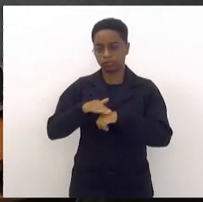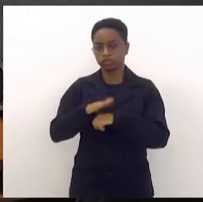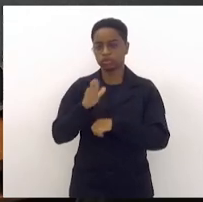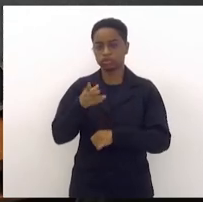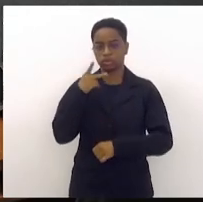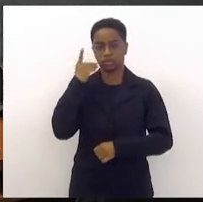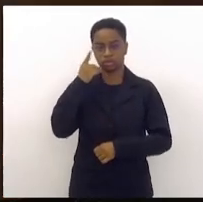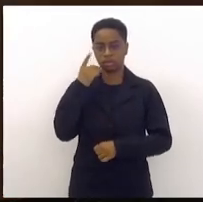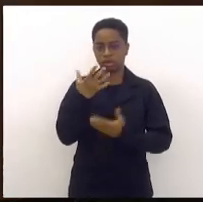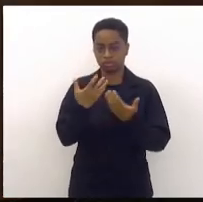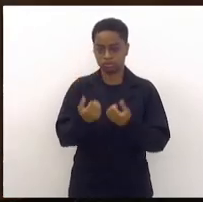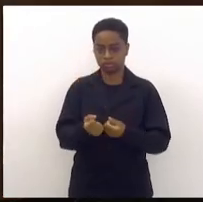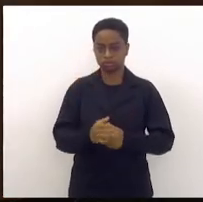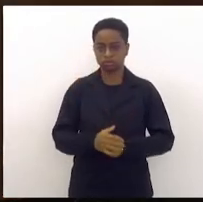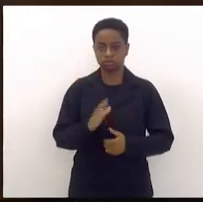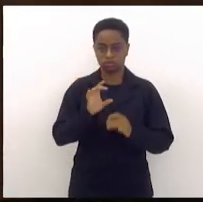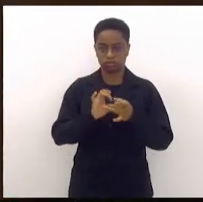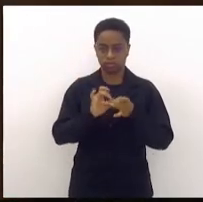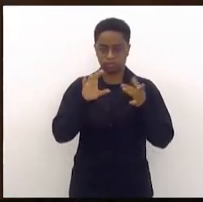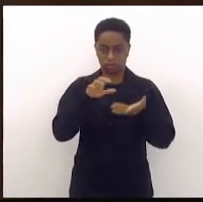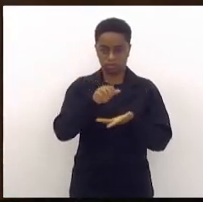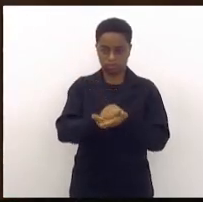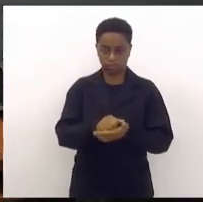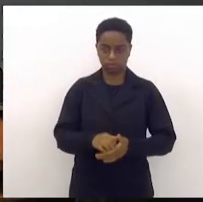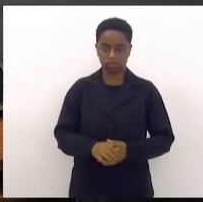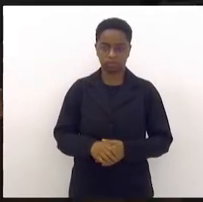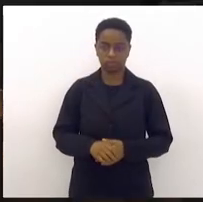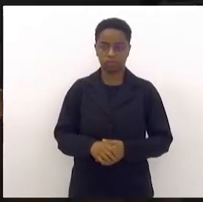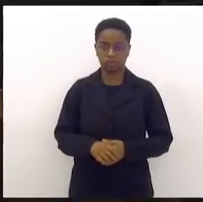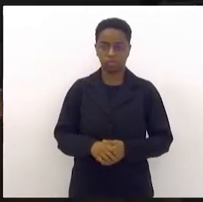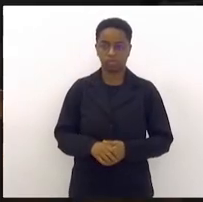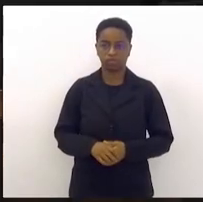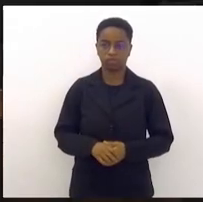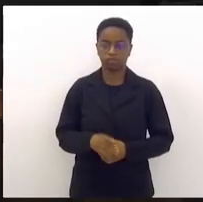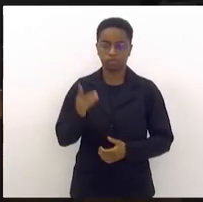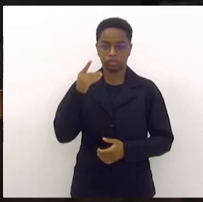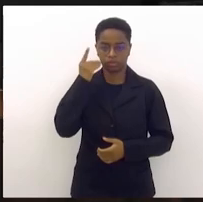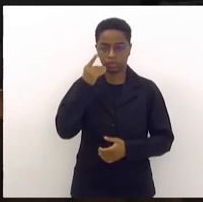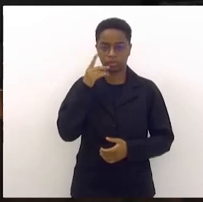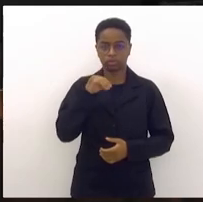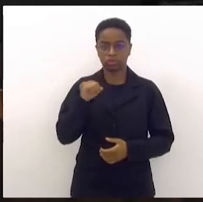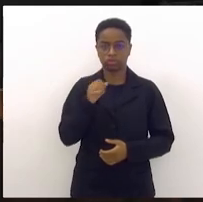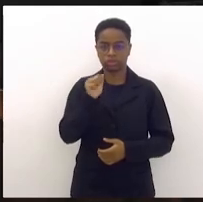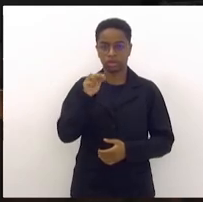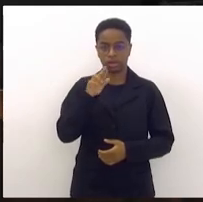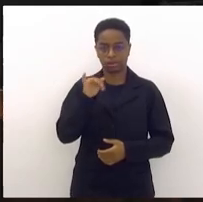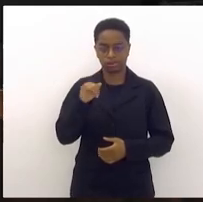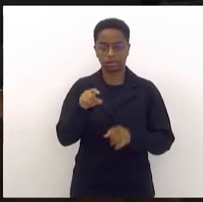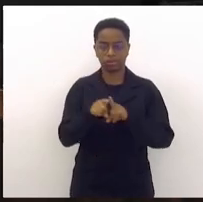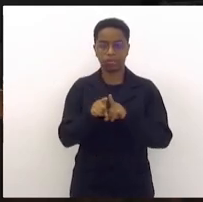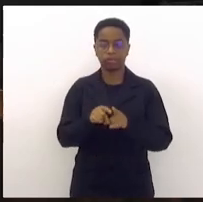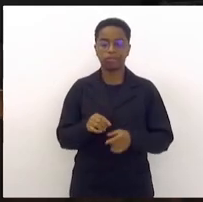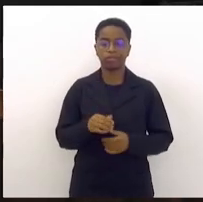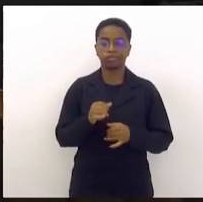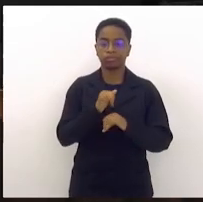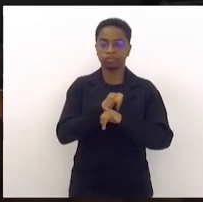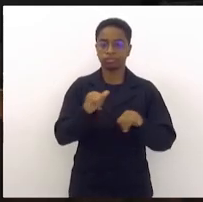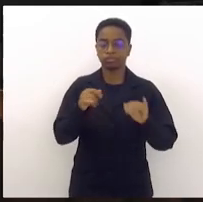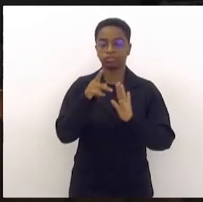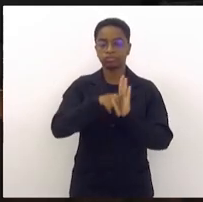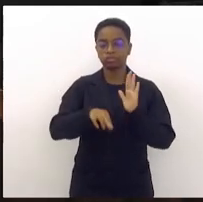Júlio, ele já aprovou. Já está autorizado o deputado Munil, o deputado Jari. Coautoria. Anuncio o projeto de resolução